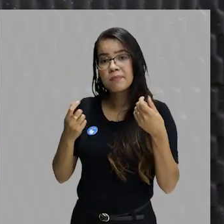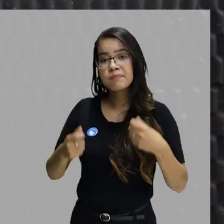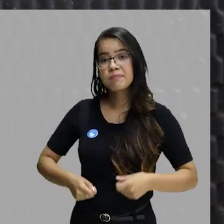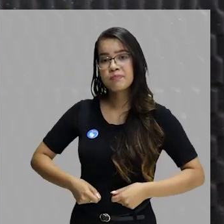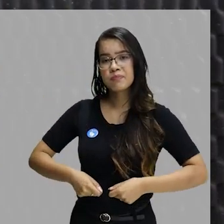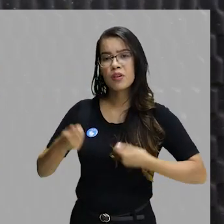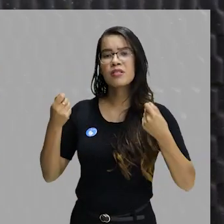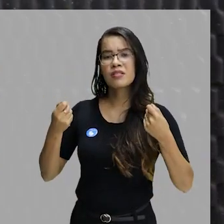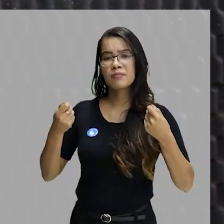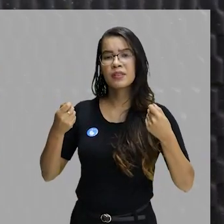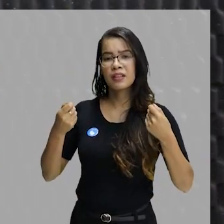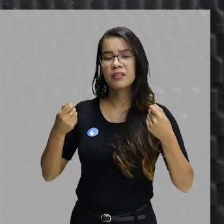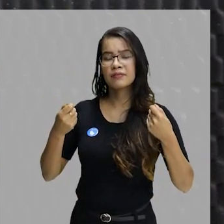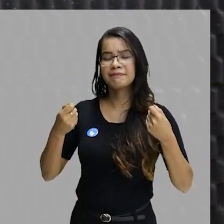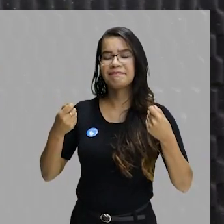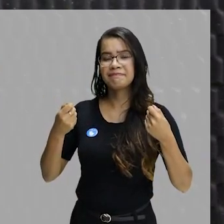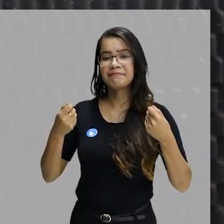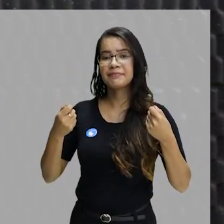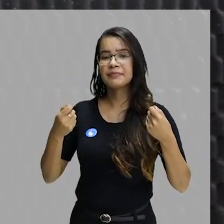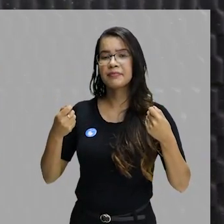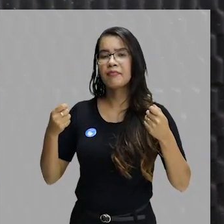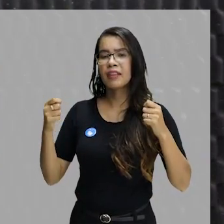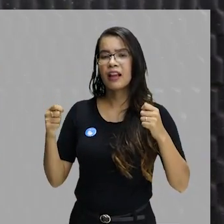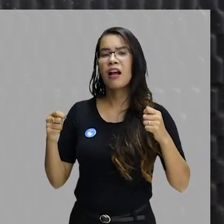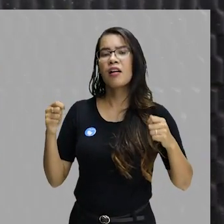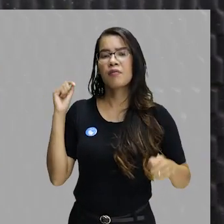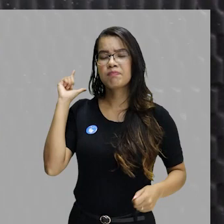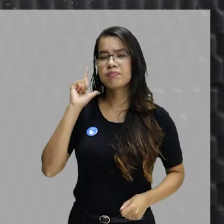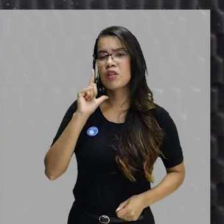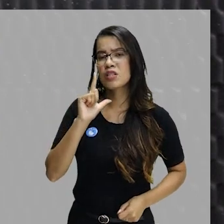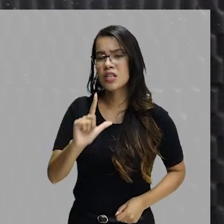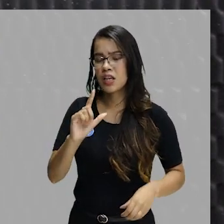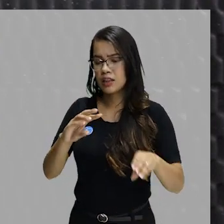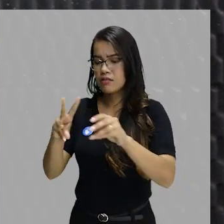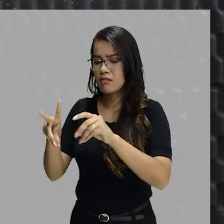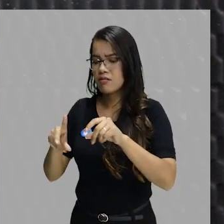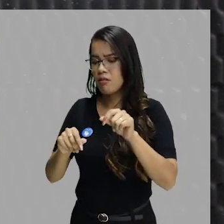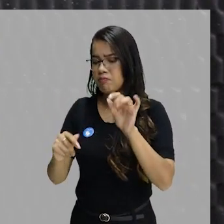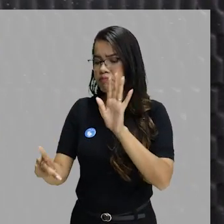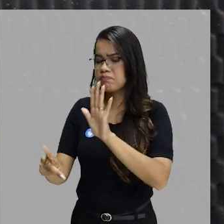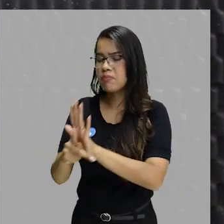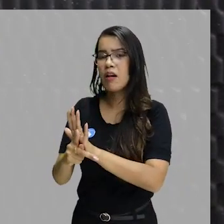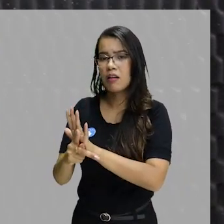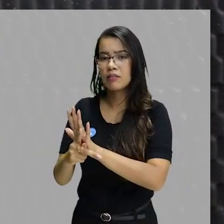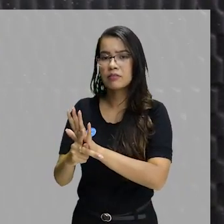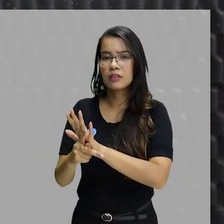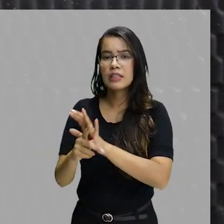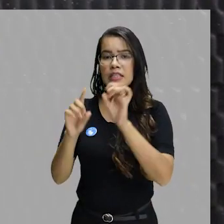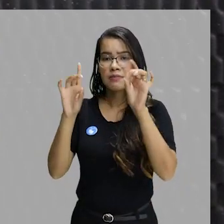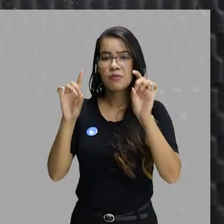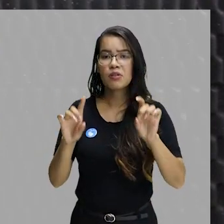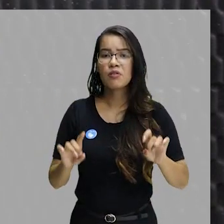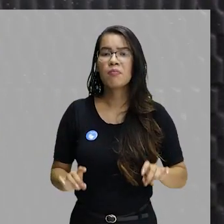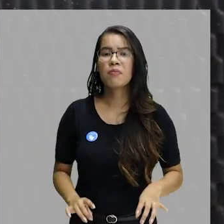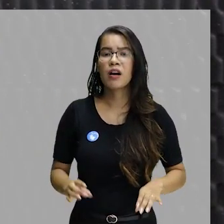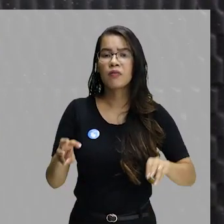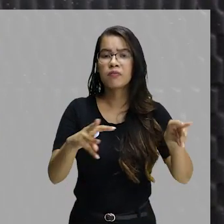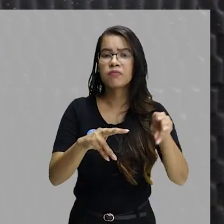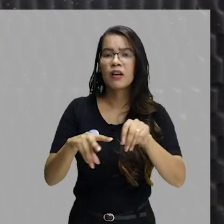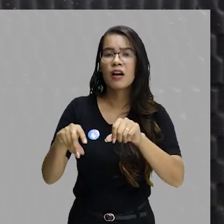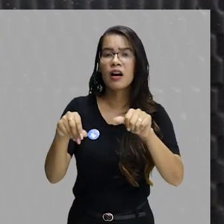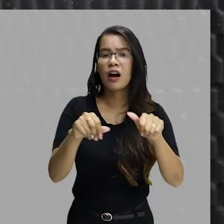tábuas, possibilitam os plebeus de adquirirem terras, principalmente as terras públicas que o Estado